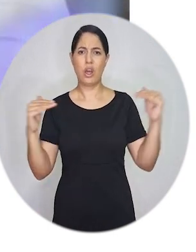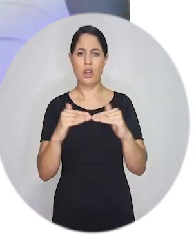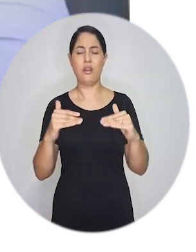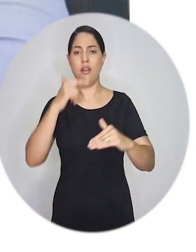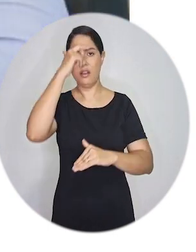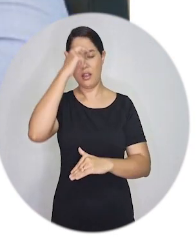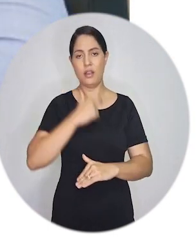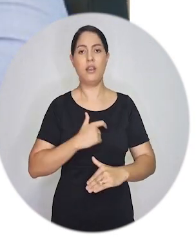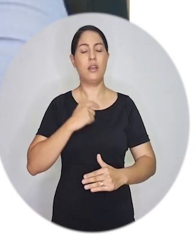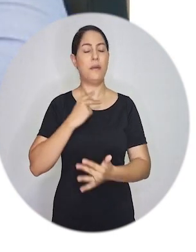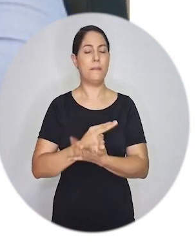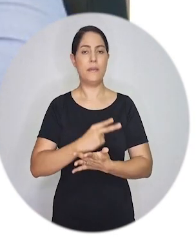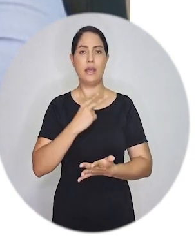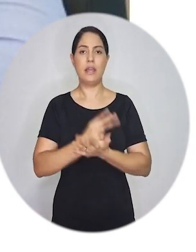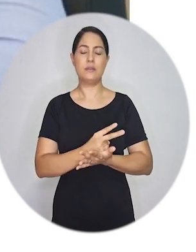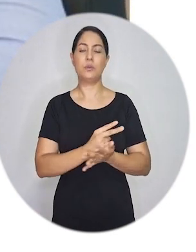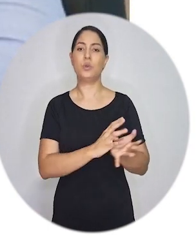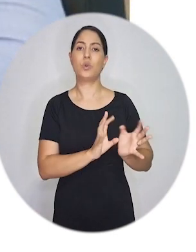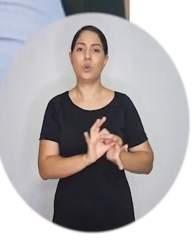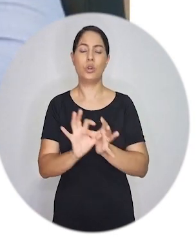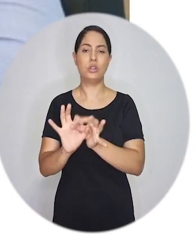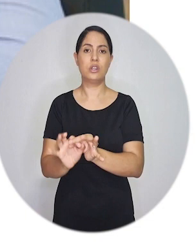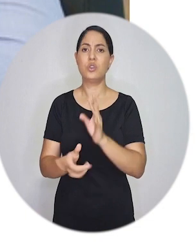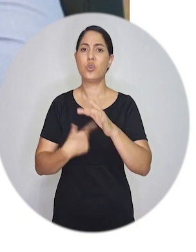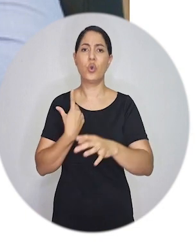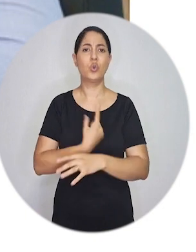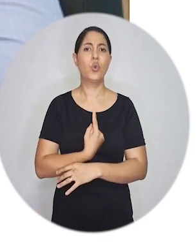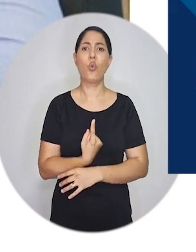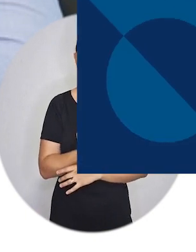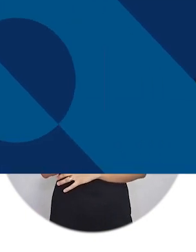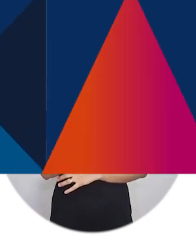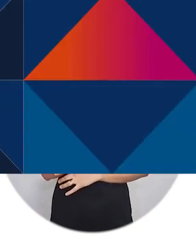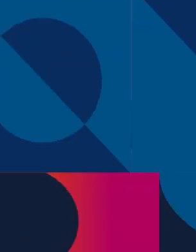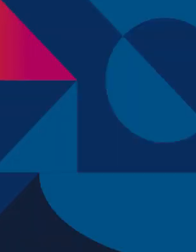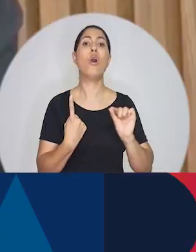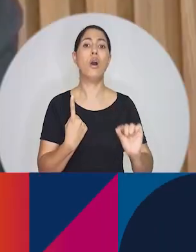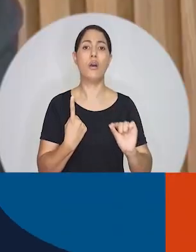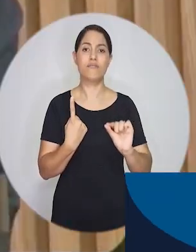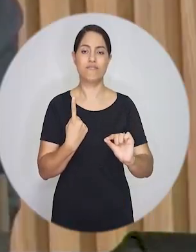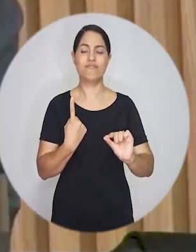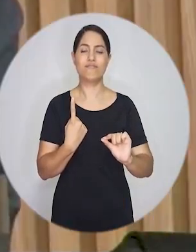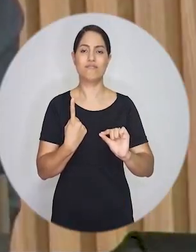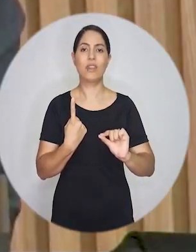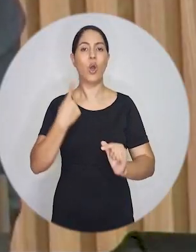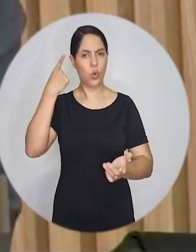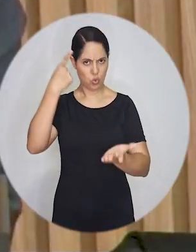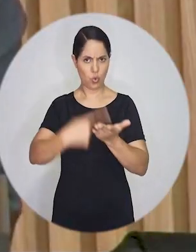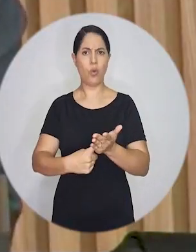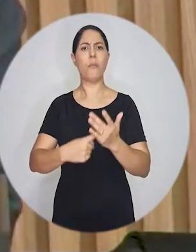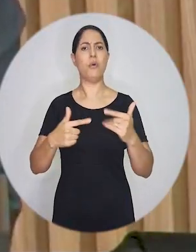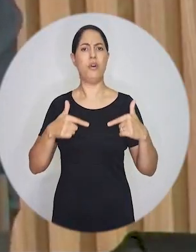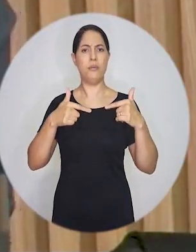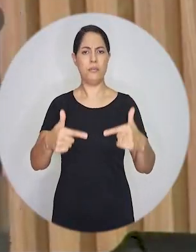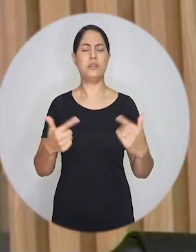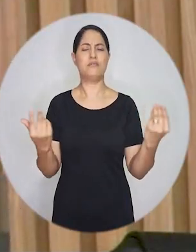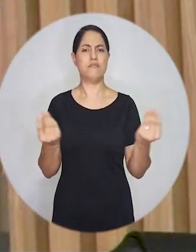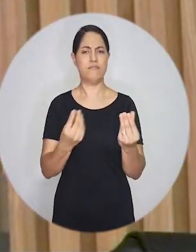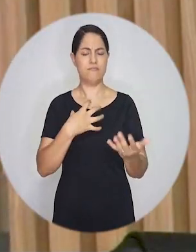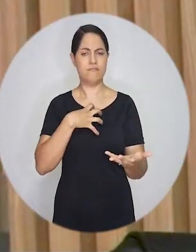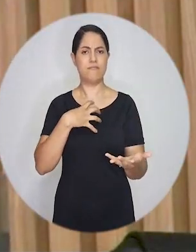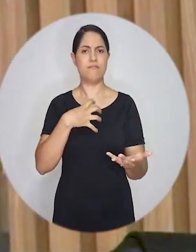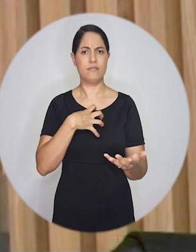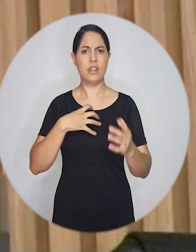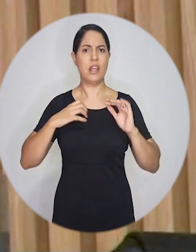o mesmo de todo o sistema OAB. O nosso lugar é um só. E ele é ao lado do comprometimento,